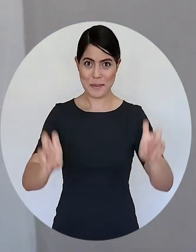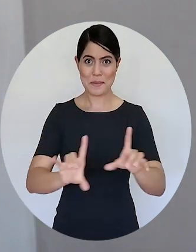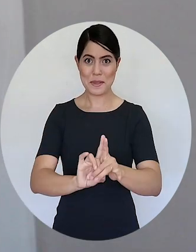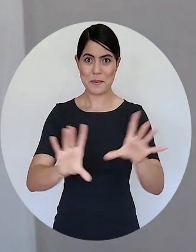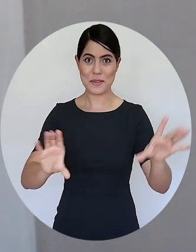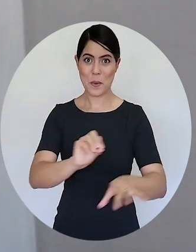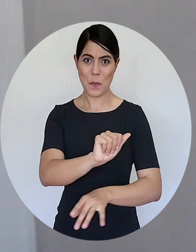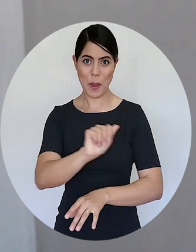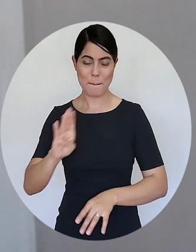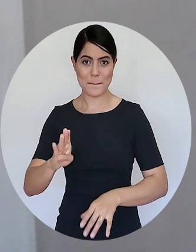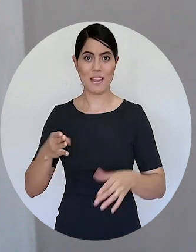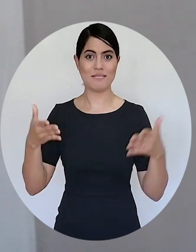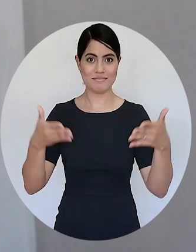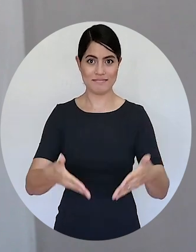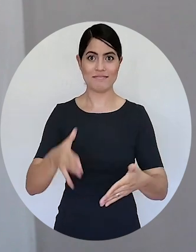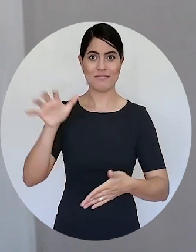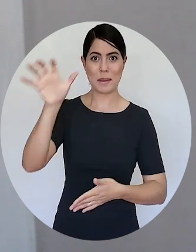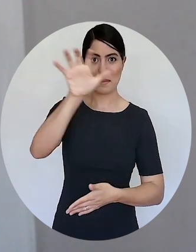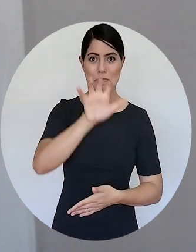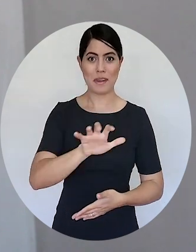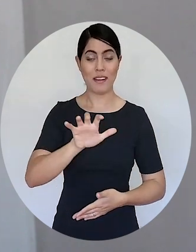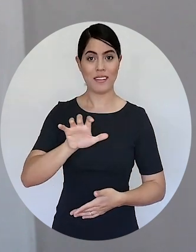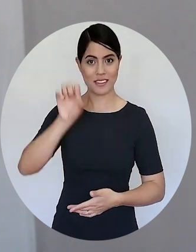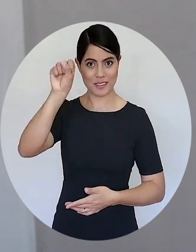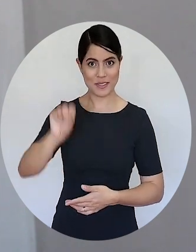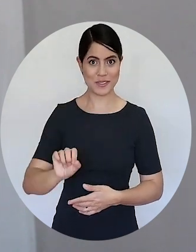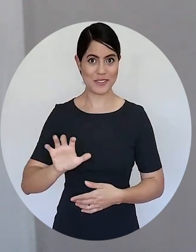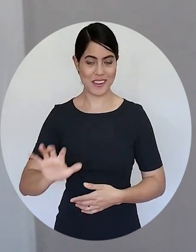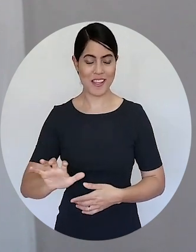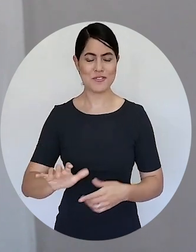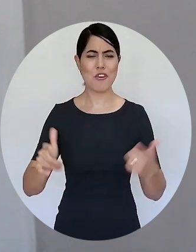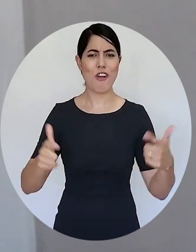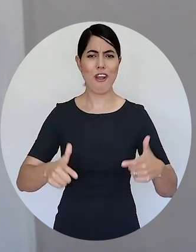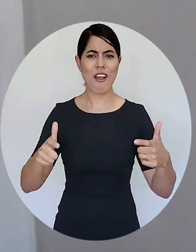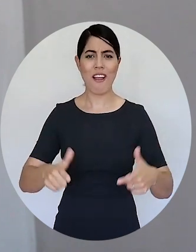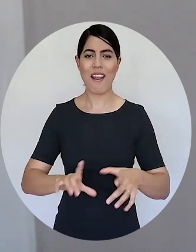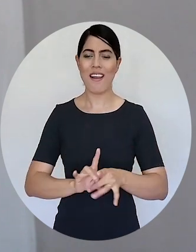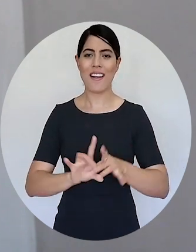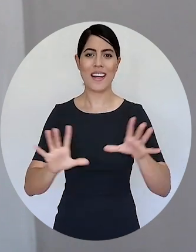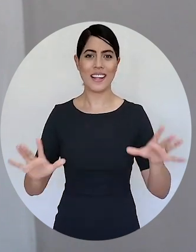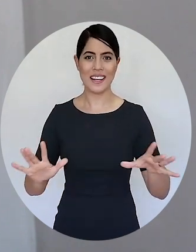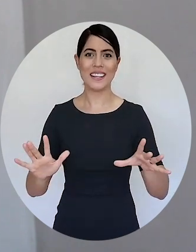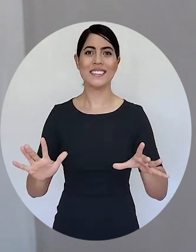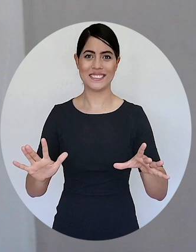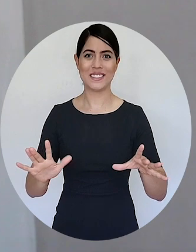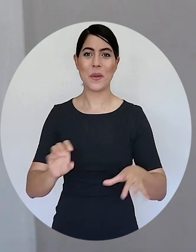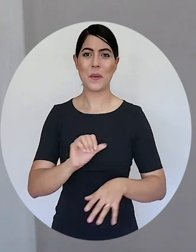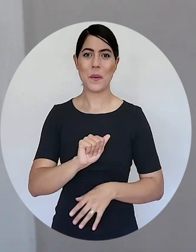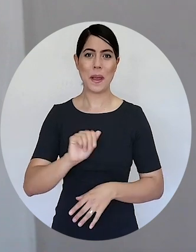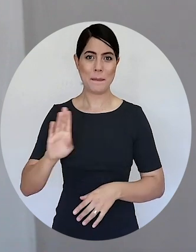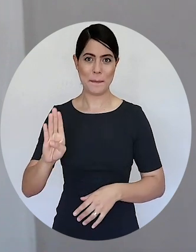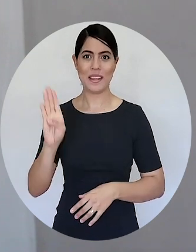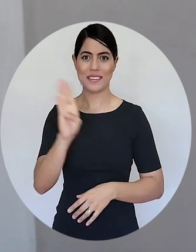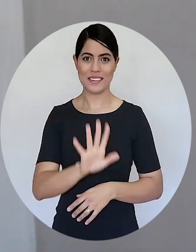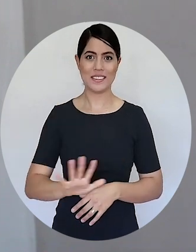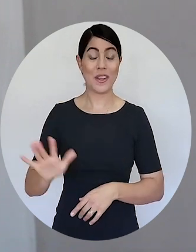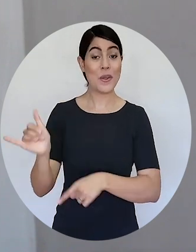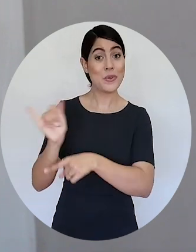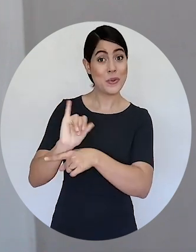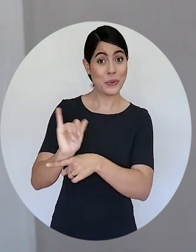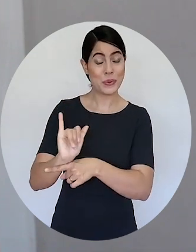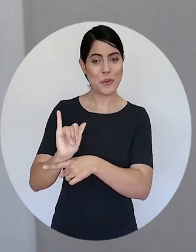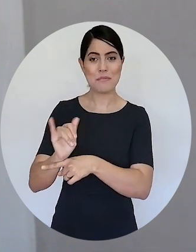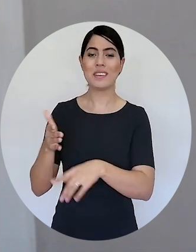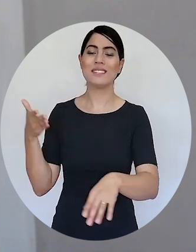Democracia, com a participação dos presidentes das seccionais Sudeste, está disponível na página oficial da OAB Nacional